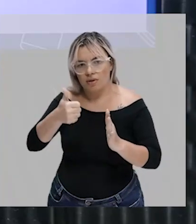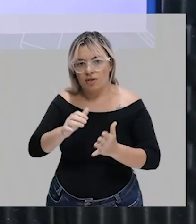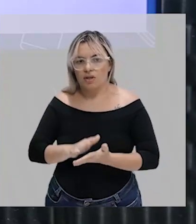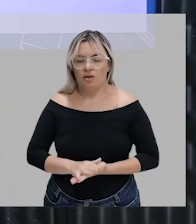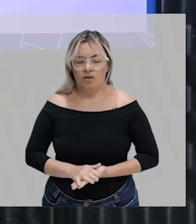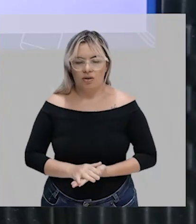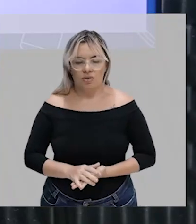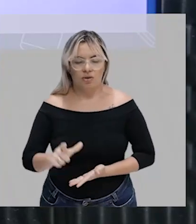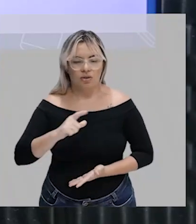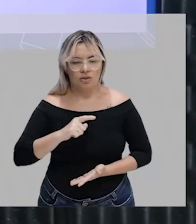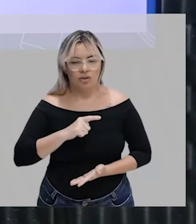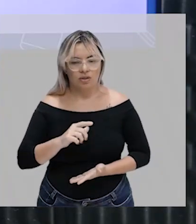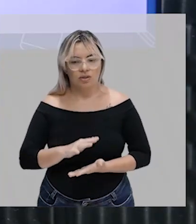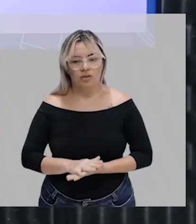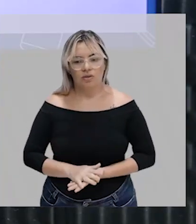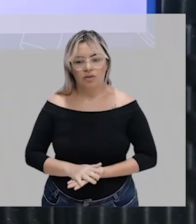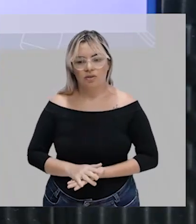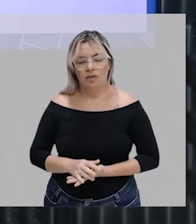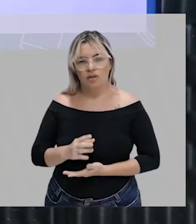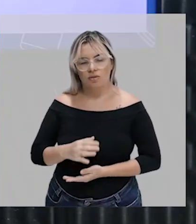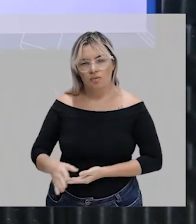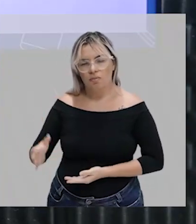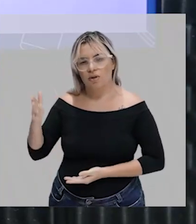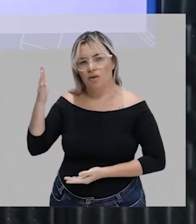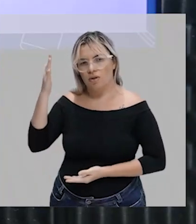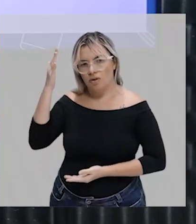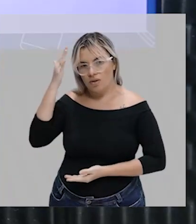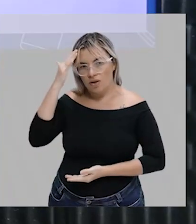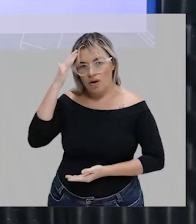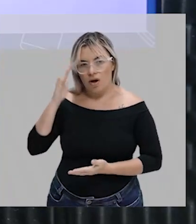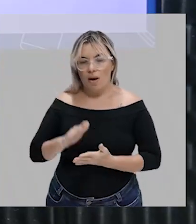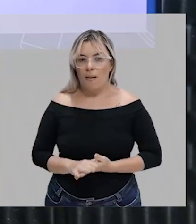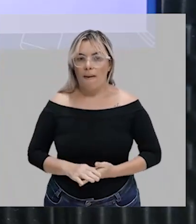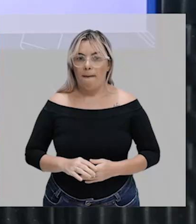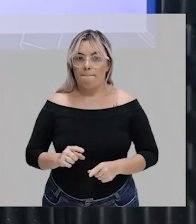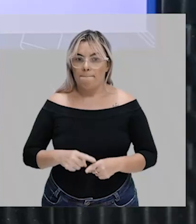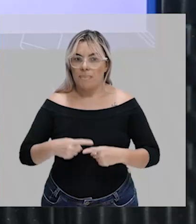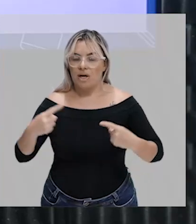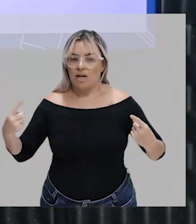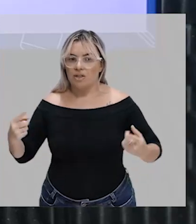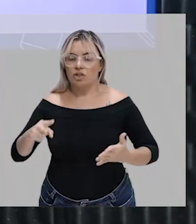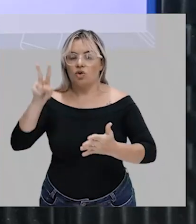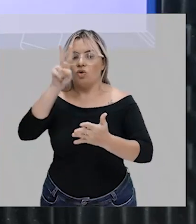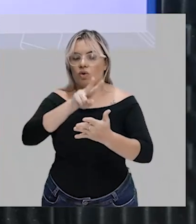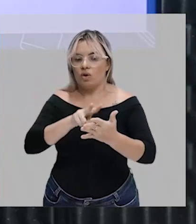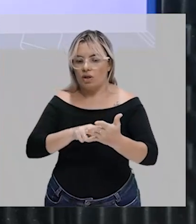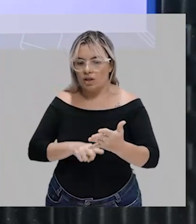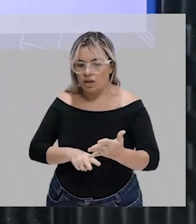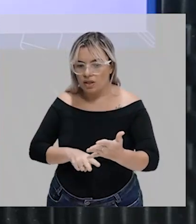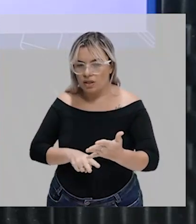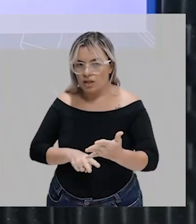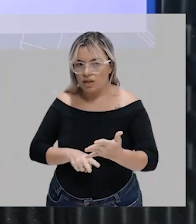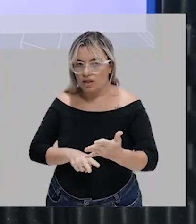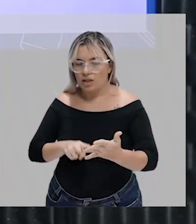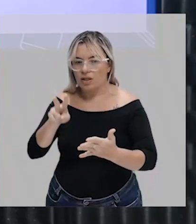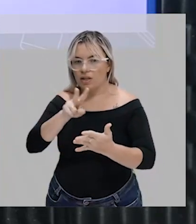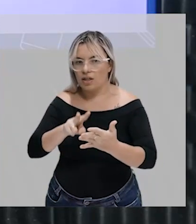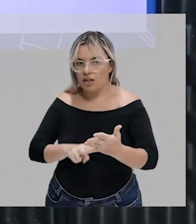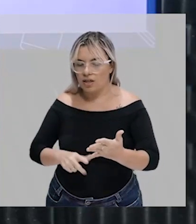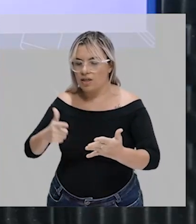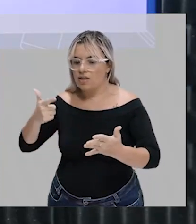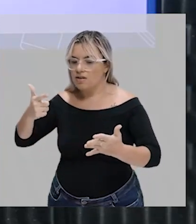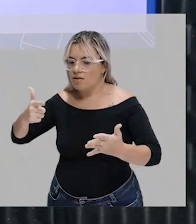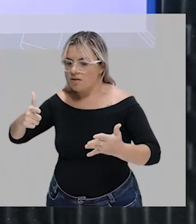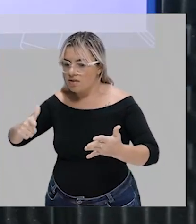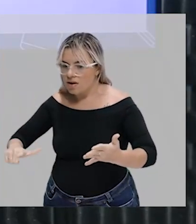compreensão sobre ele. Mas se eu lê-lo de novo, aí sim eu vou poder me